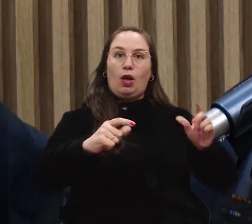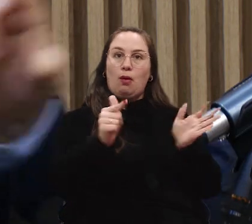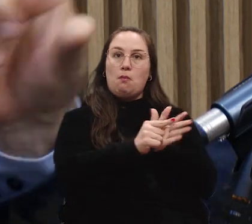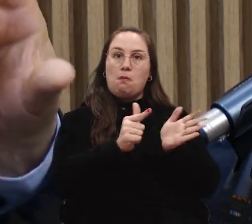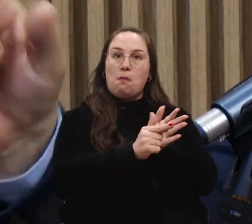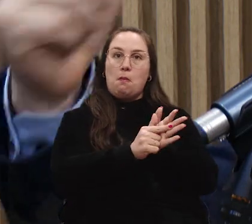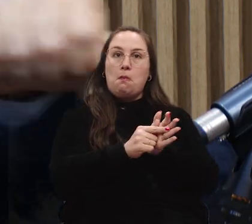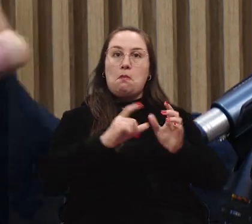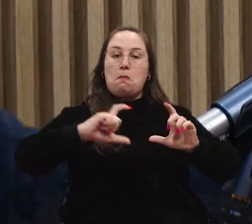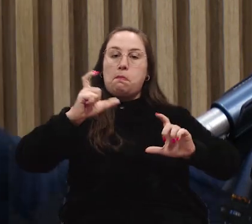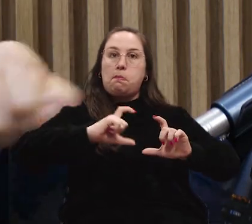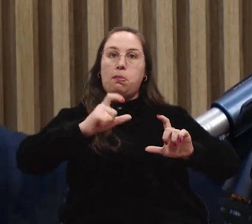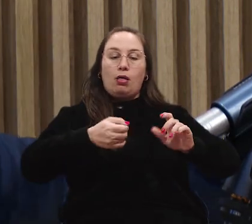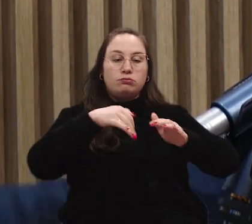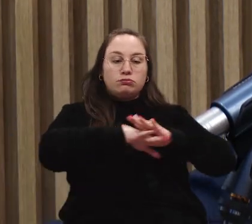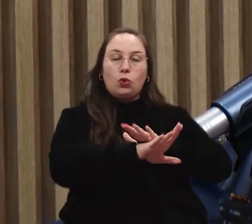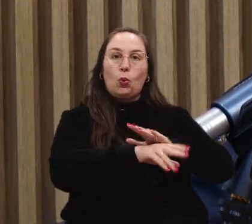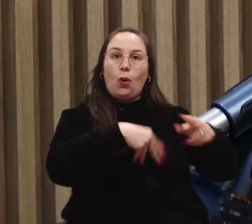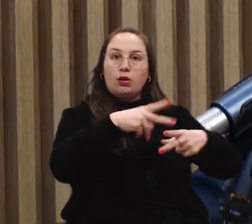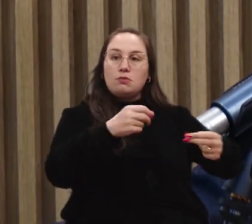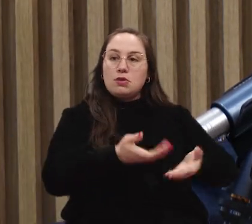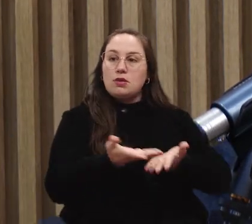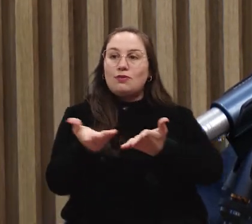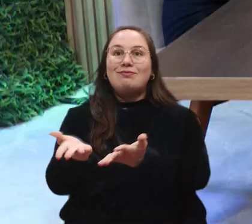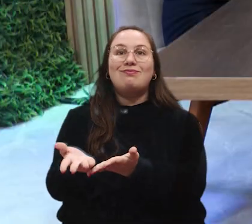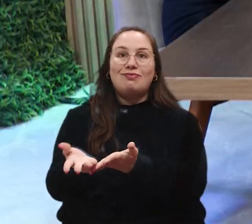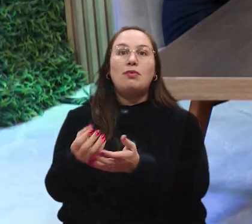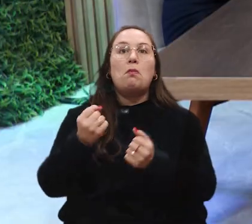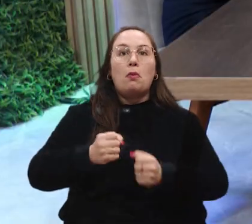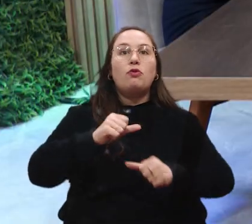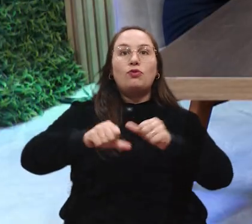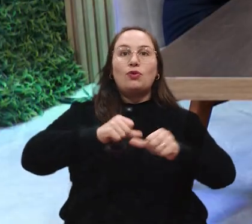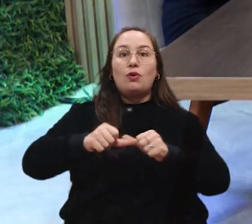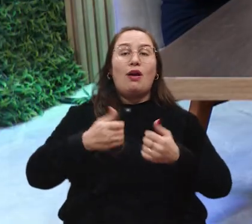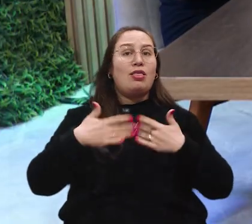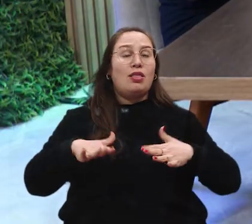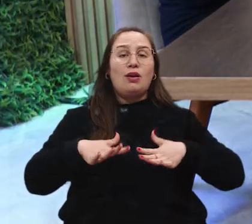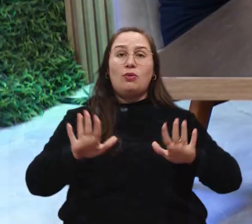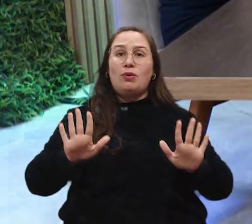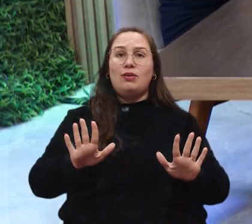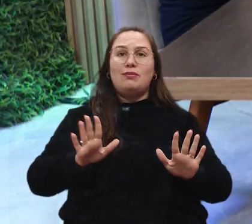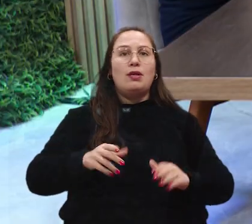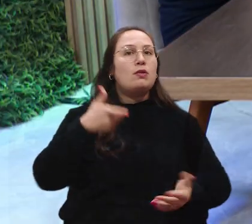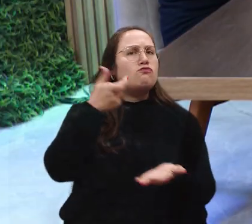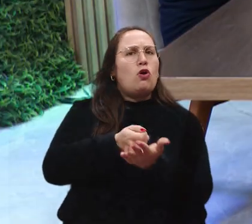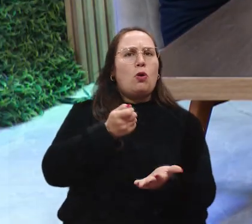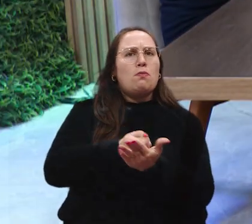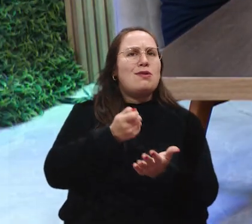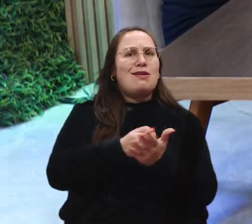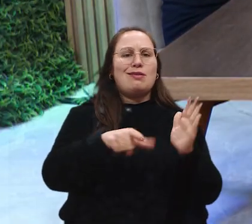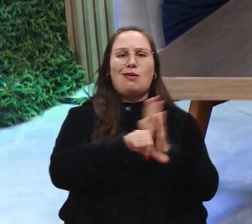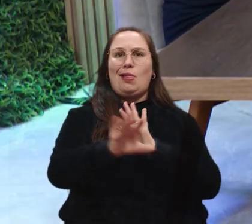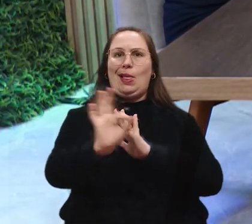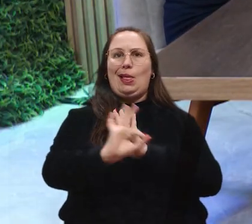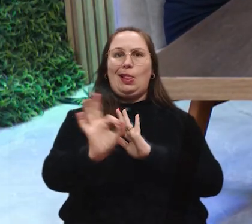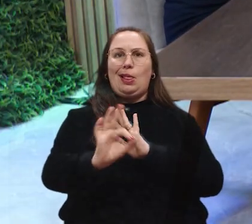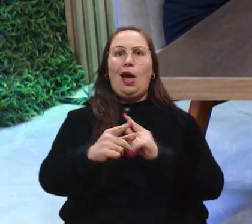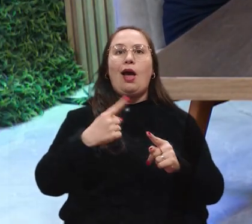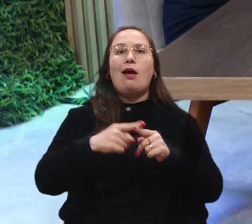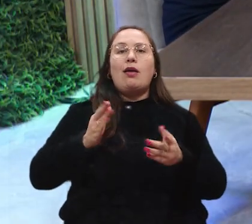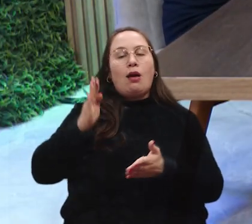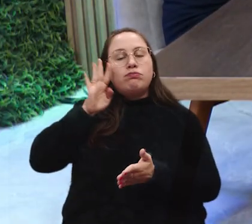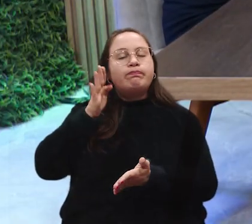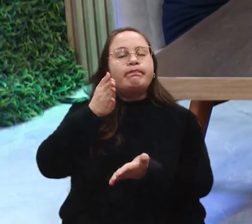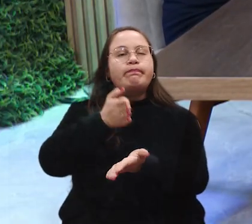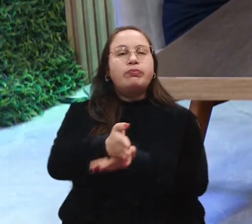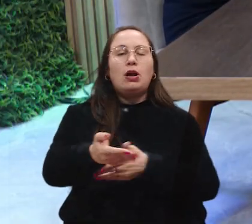da nota, um cartãozinho e coloca ali. Troca 7 dias, tal, para troca. E é bem tranquilo, mas eles não têm obrigação legal, tá? Claro, tu quer fidelizar